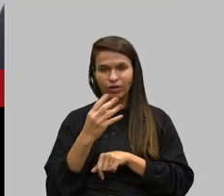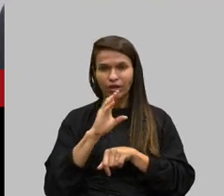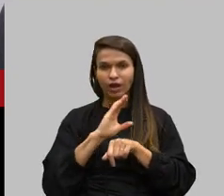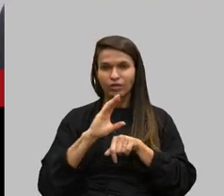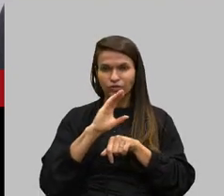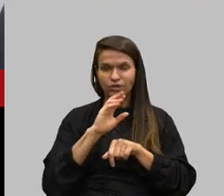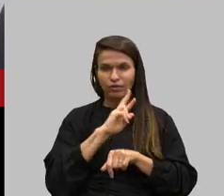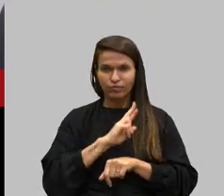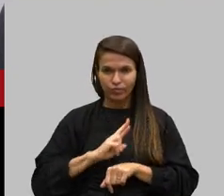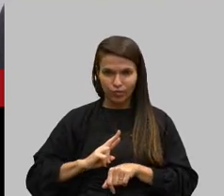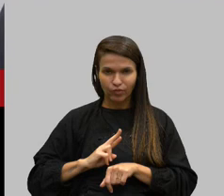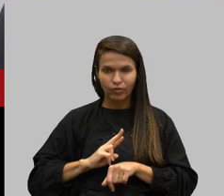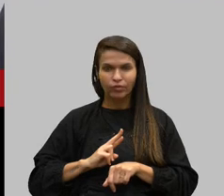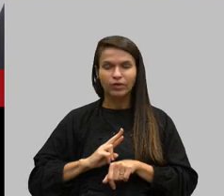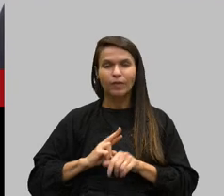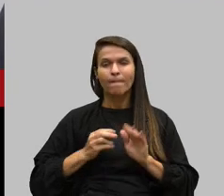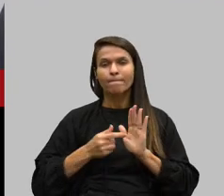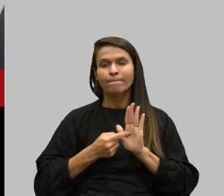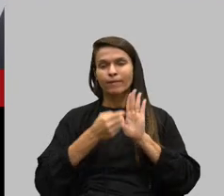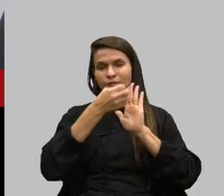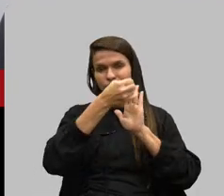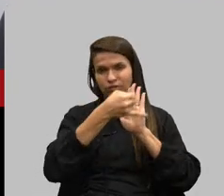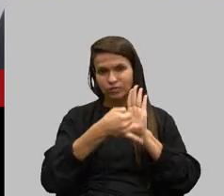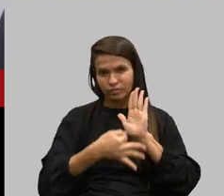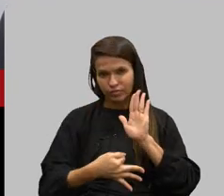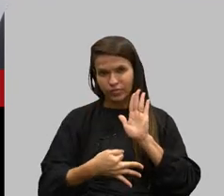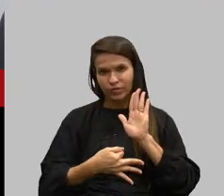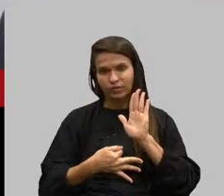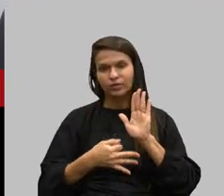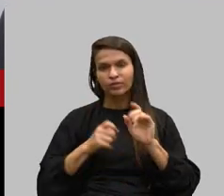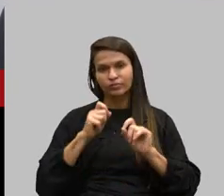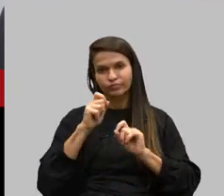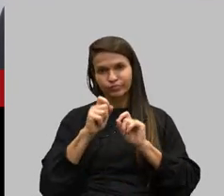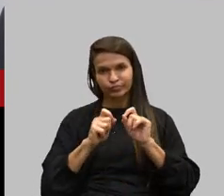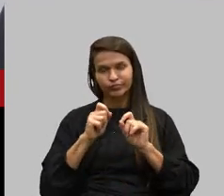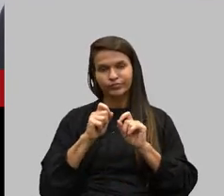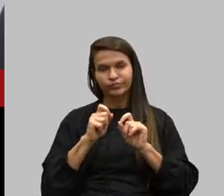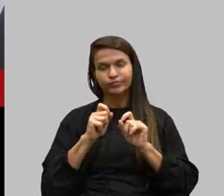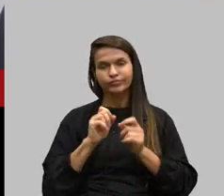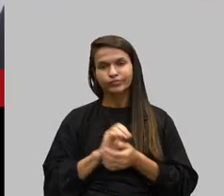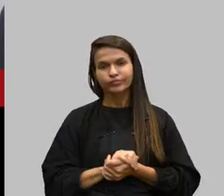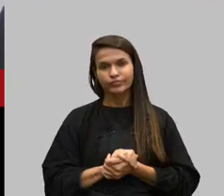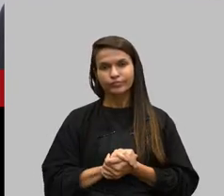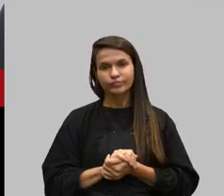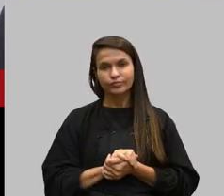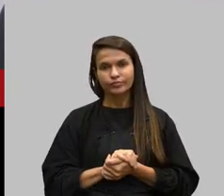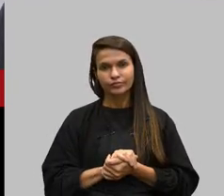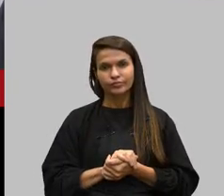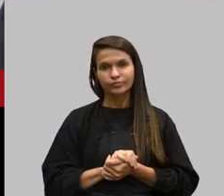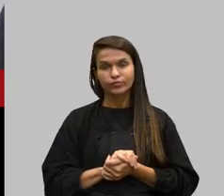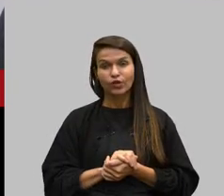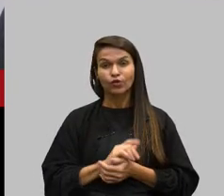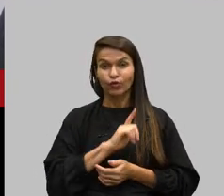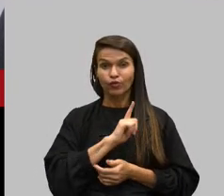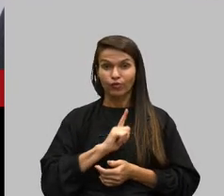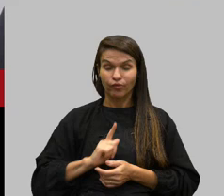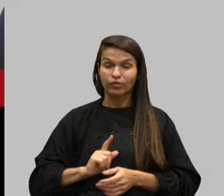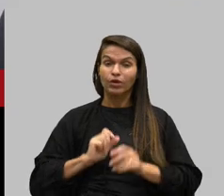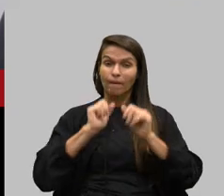República diz respeito e assim simetricamente também a conção do estado que o governador